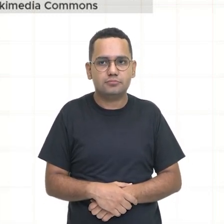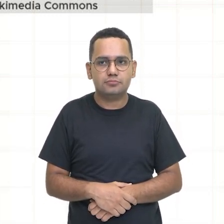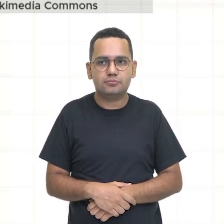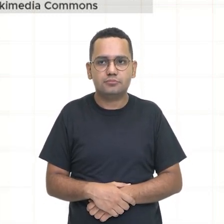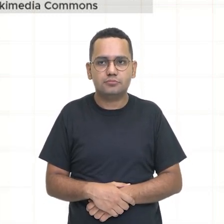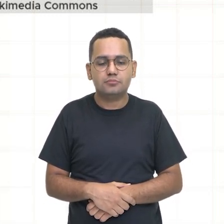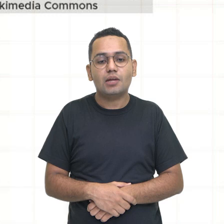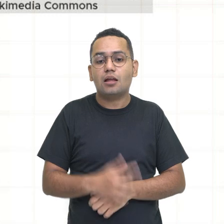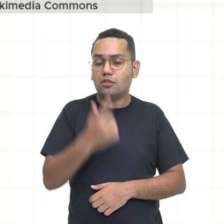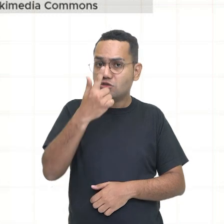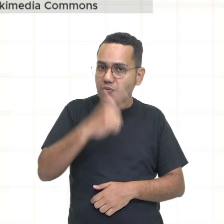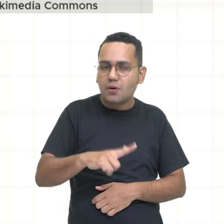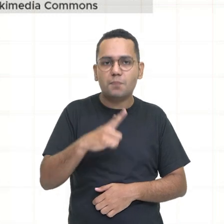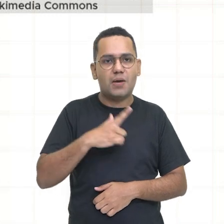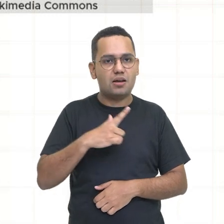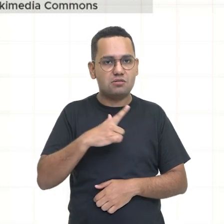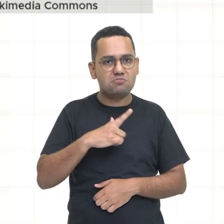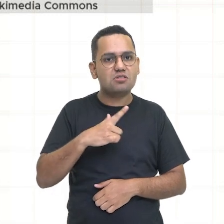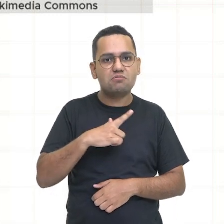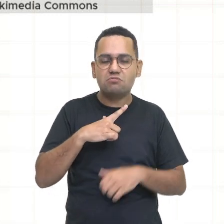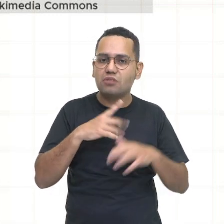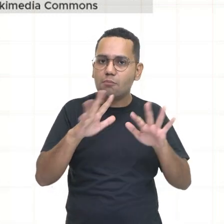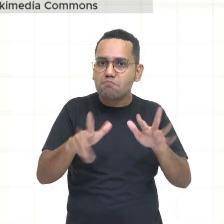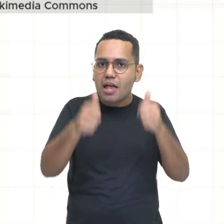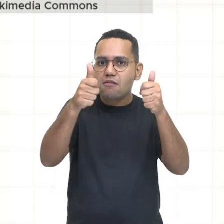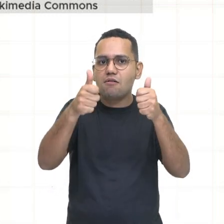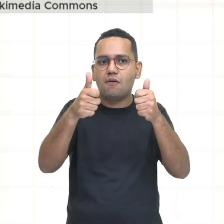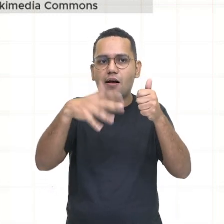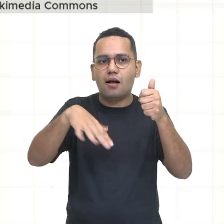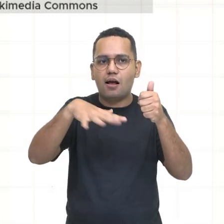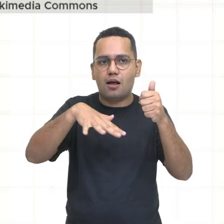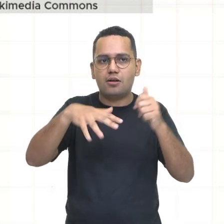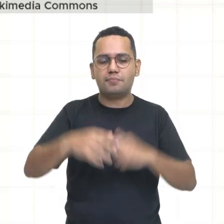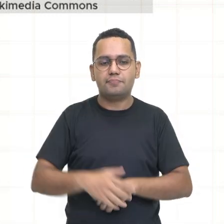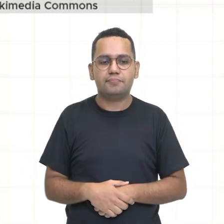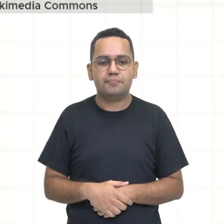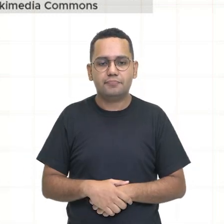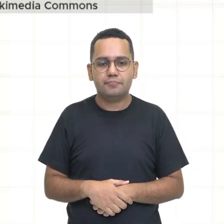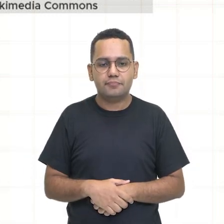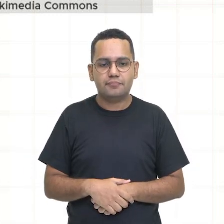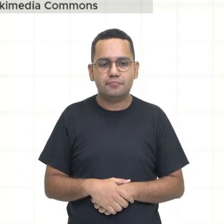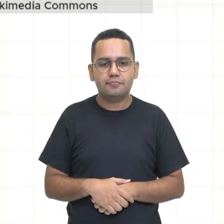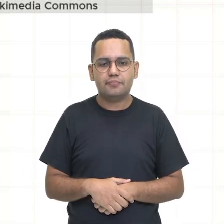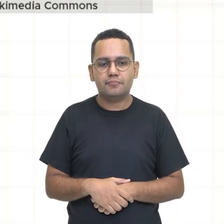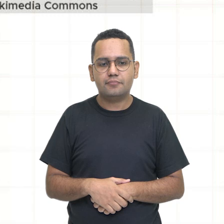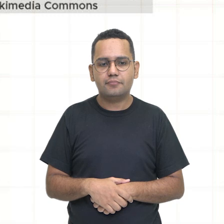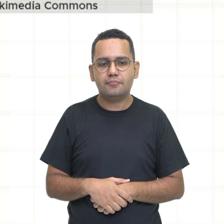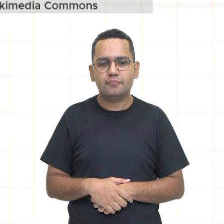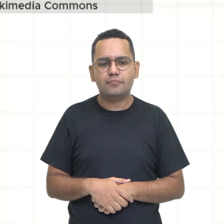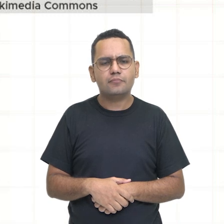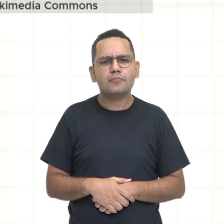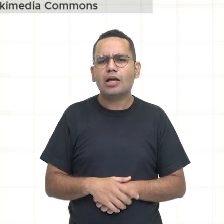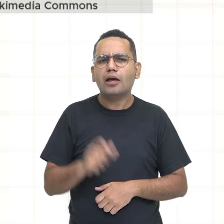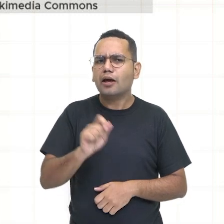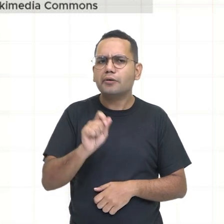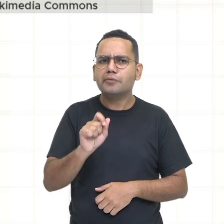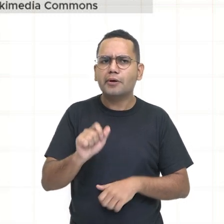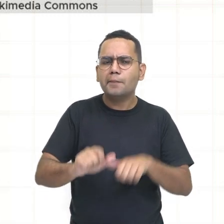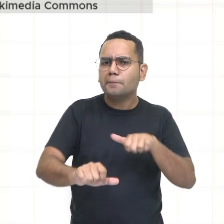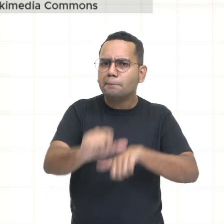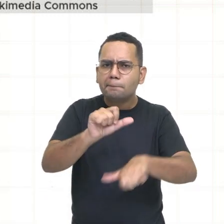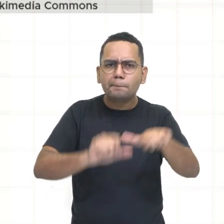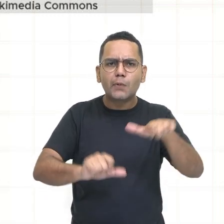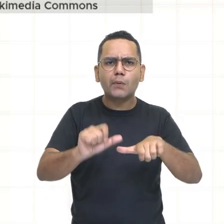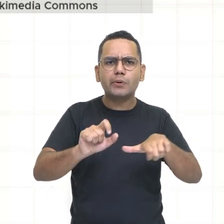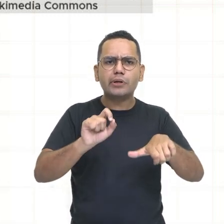essa grandeza alemã. Através de quê? Reverter as humilhações impostas pelo Tratado de